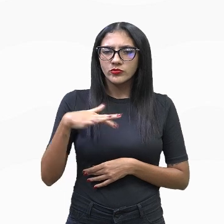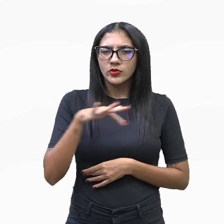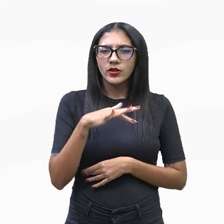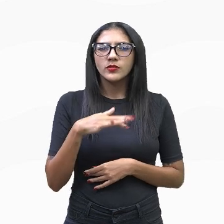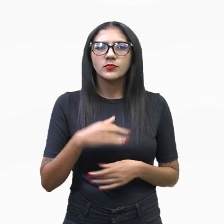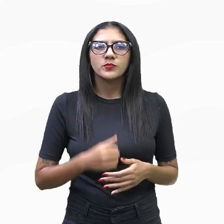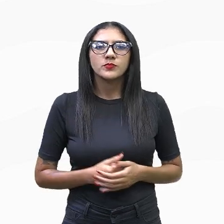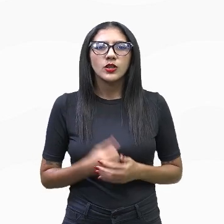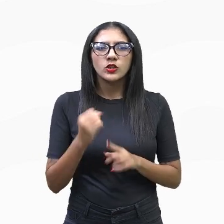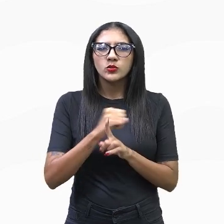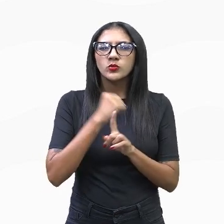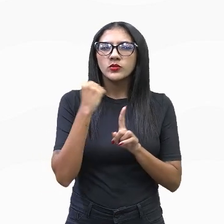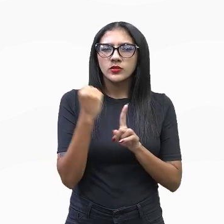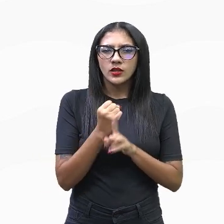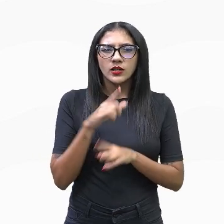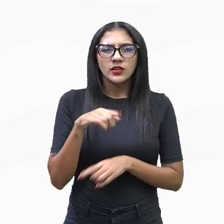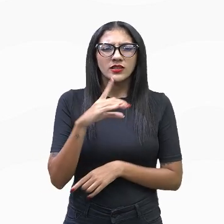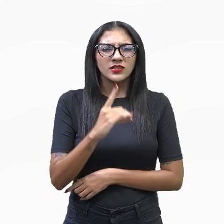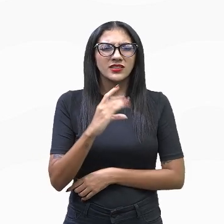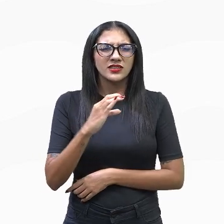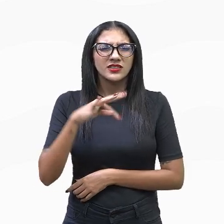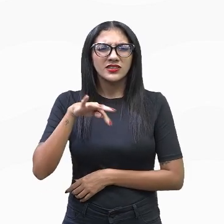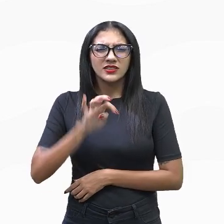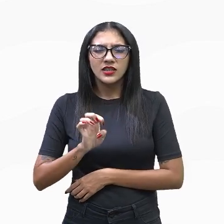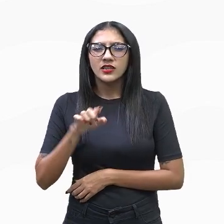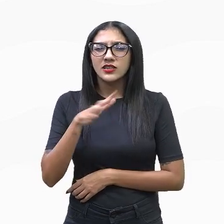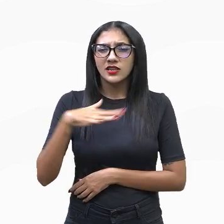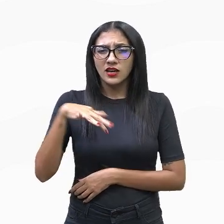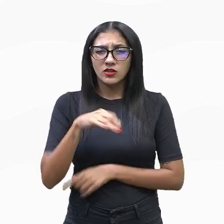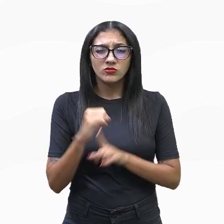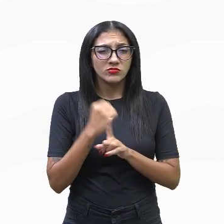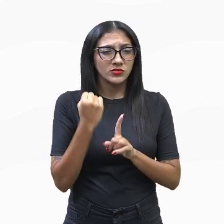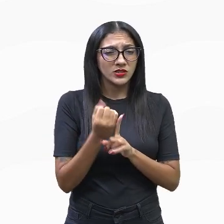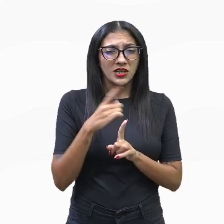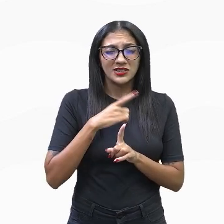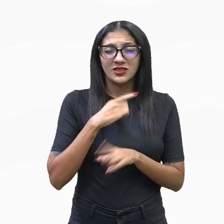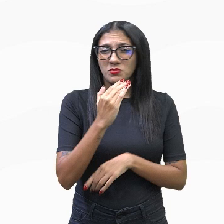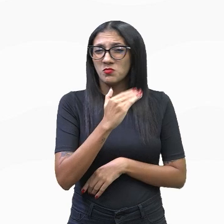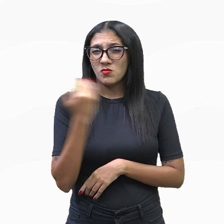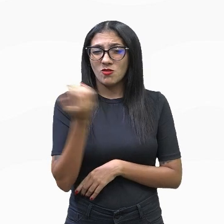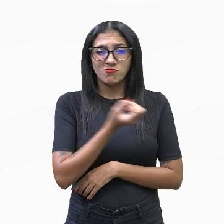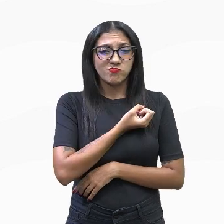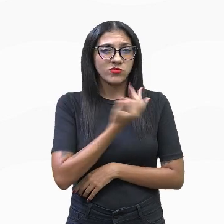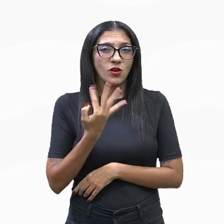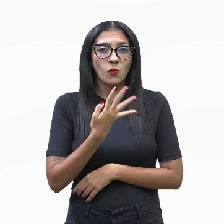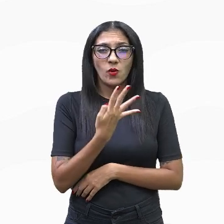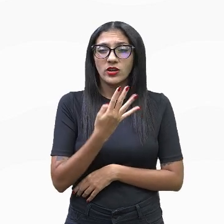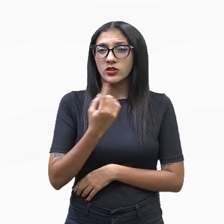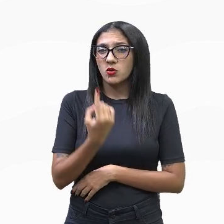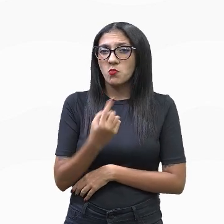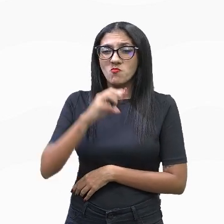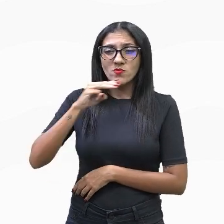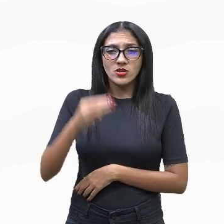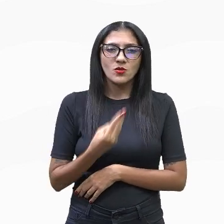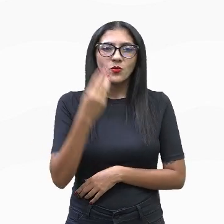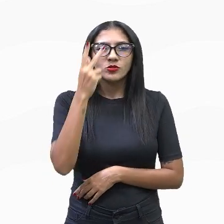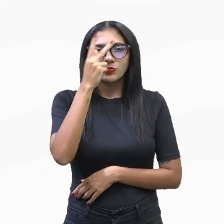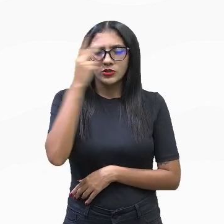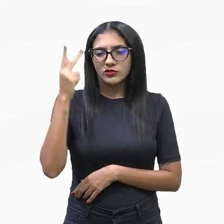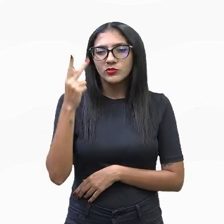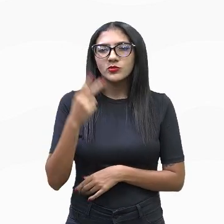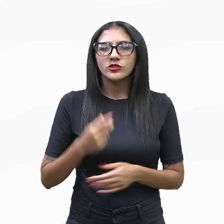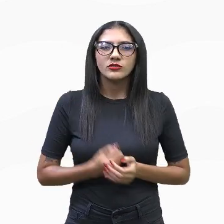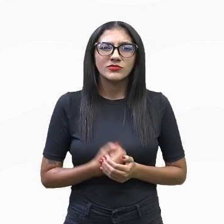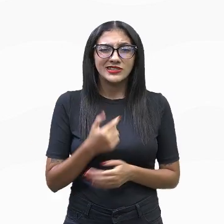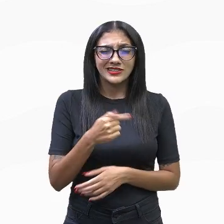As DCNTs matam cerca de 41 milhões de pessoas a cada ano, o equivalente a 71%